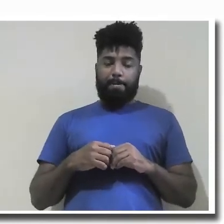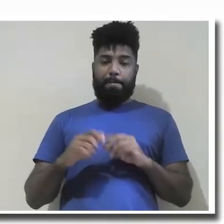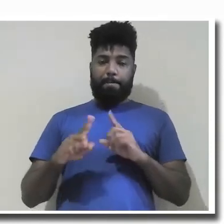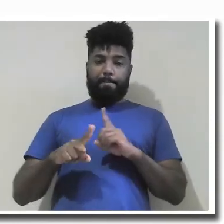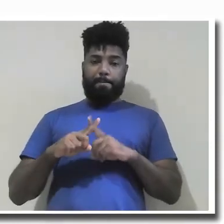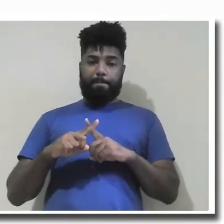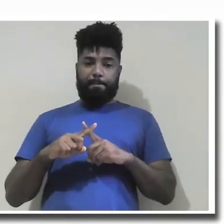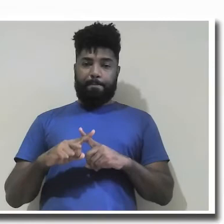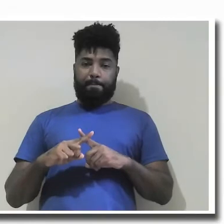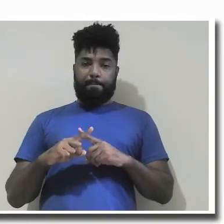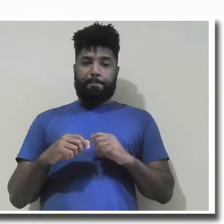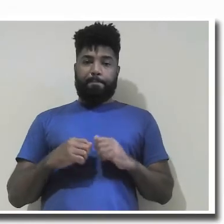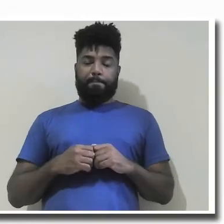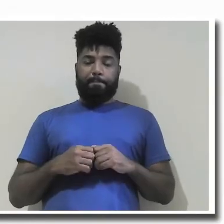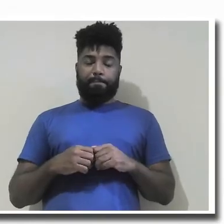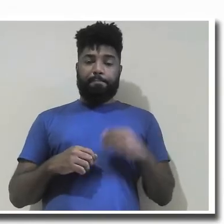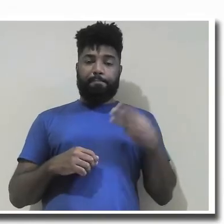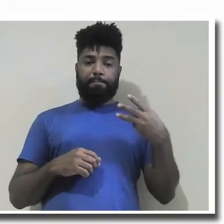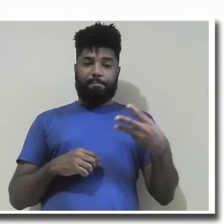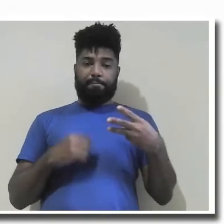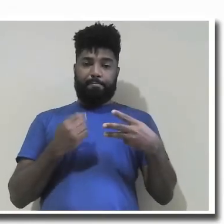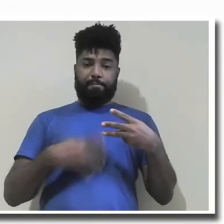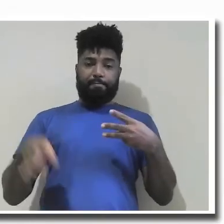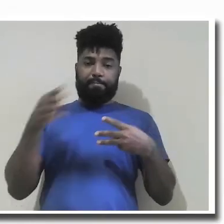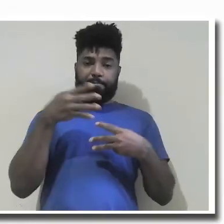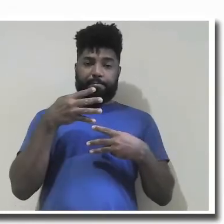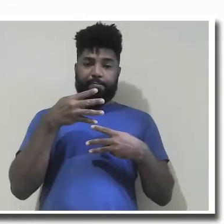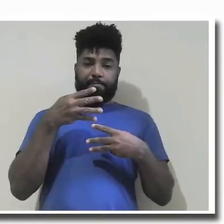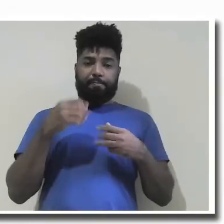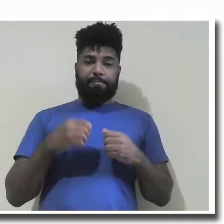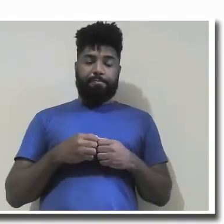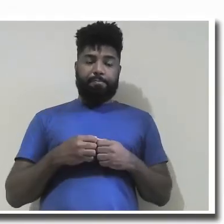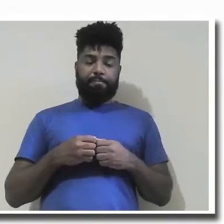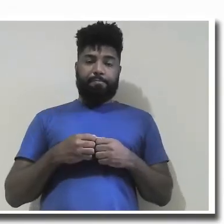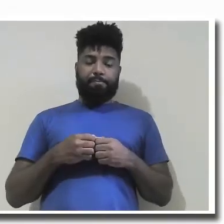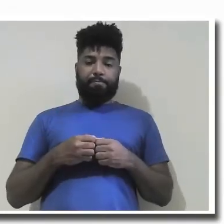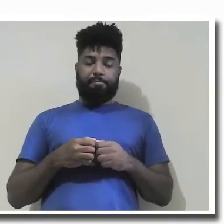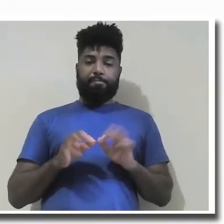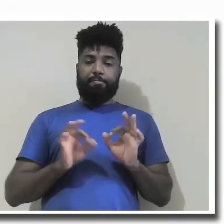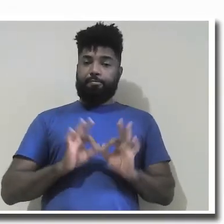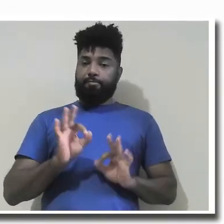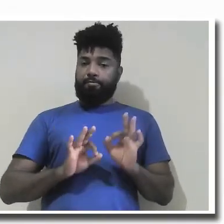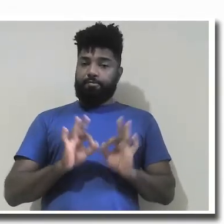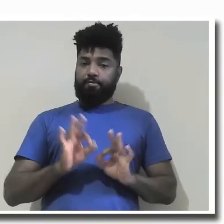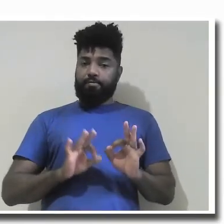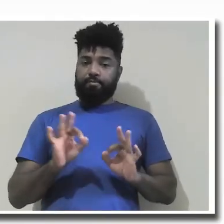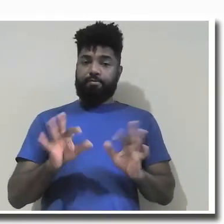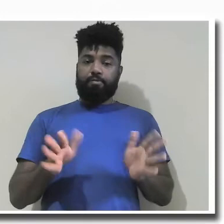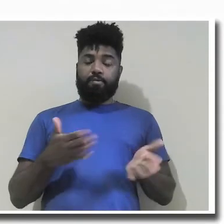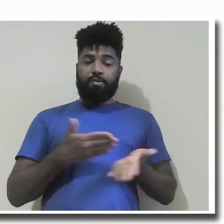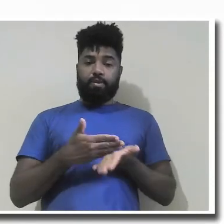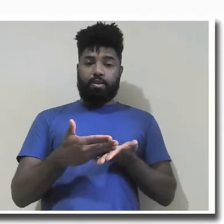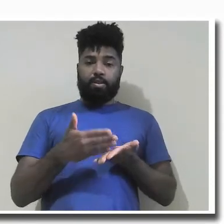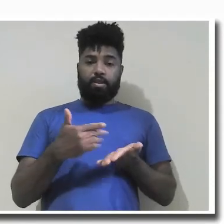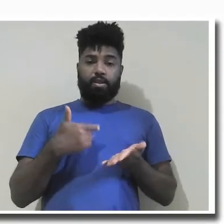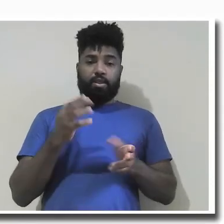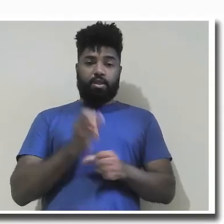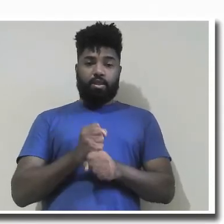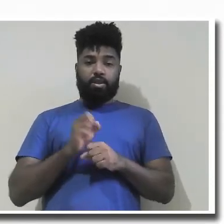vezes 3 elevado a 4, já calculamos aqui inicialmente,